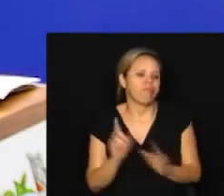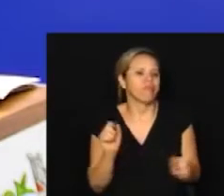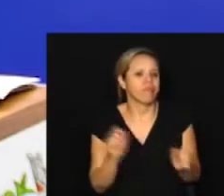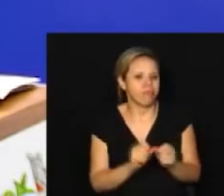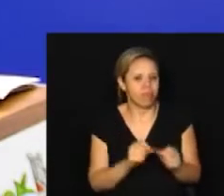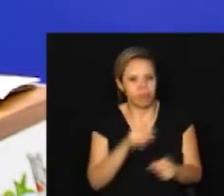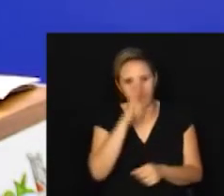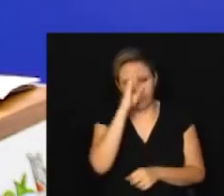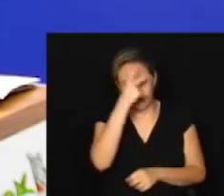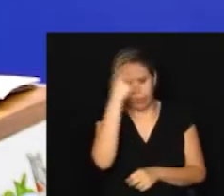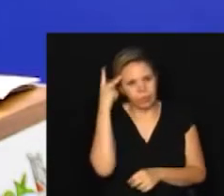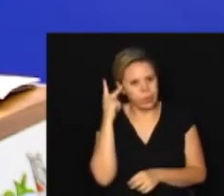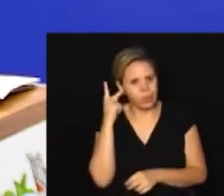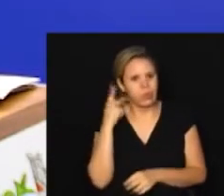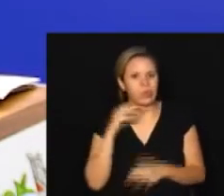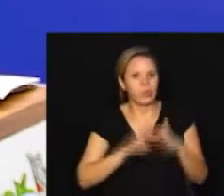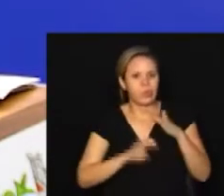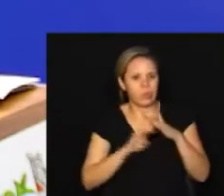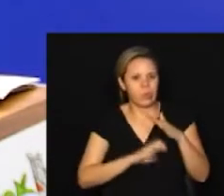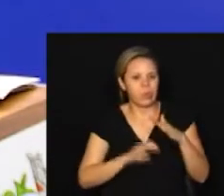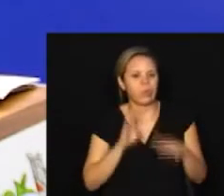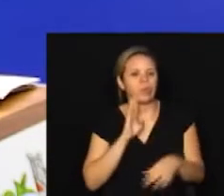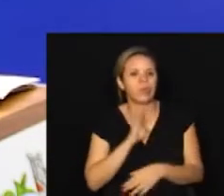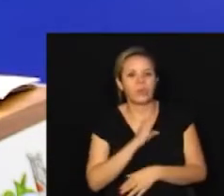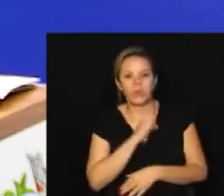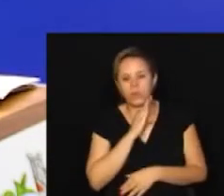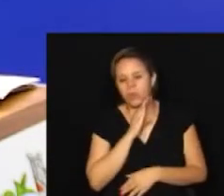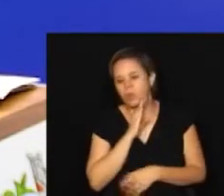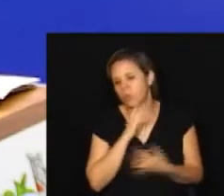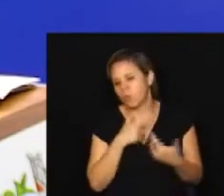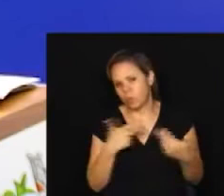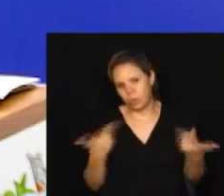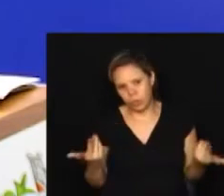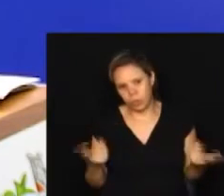principalmente pessoas jurídicas, bares,